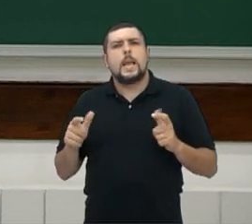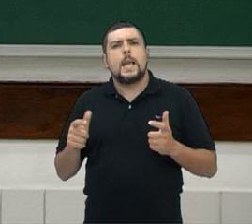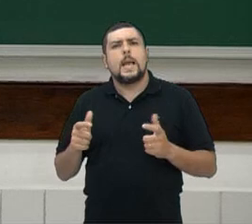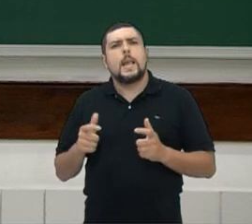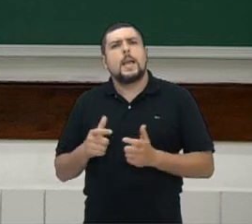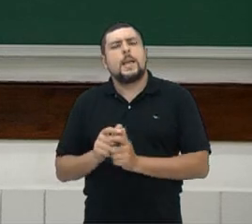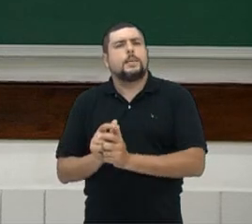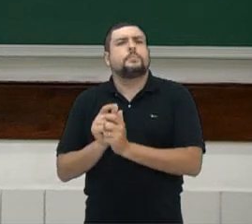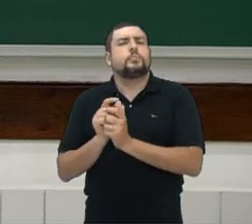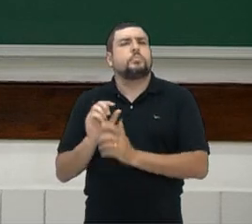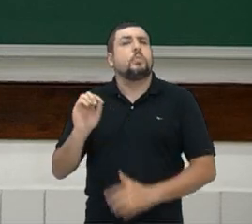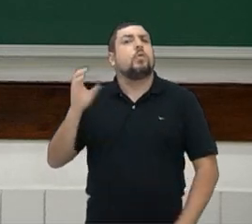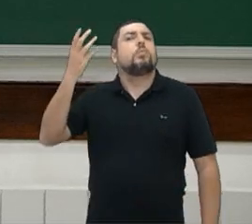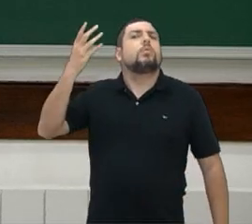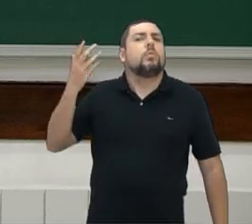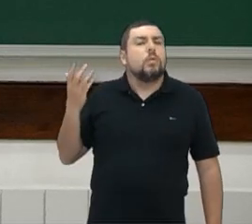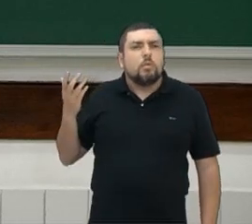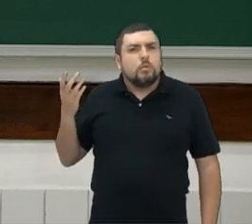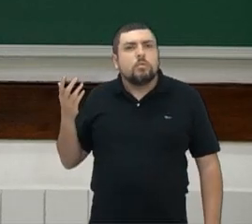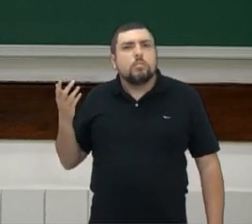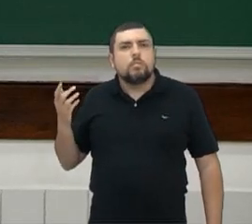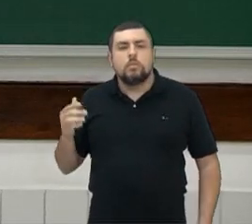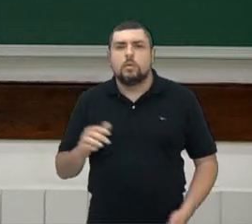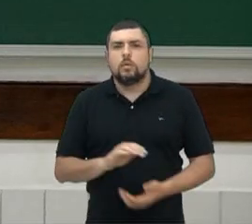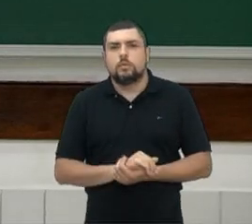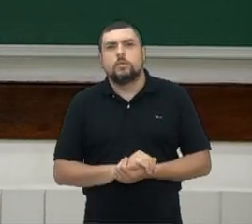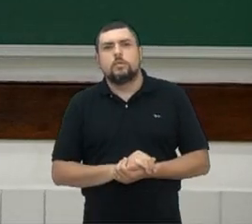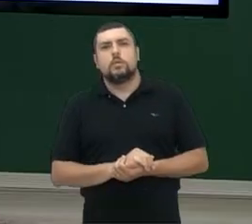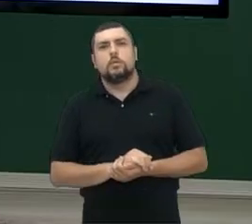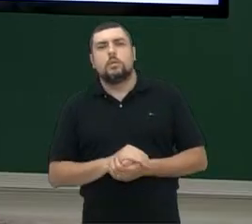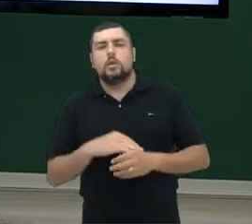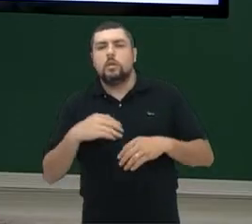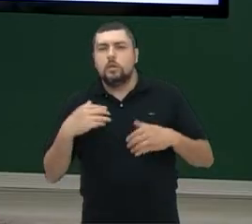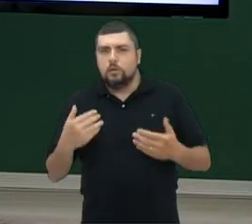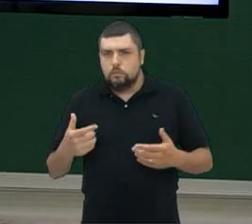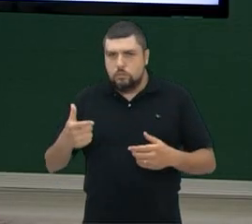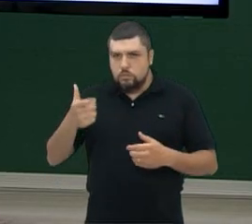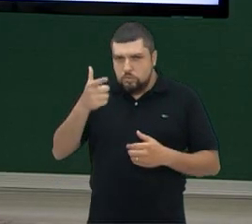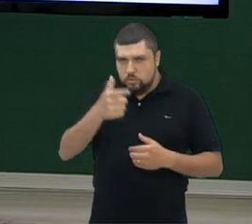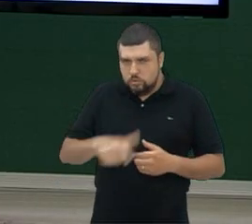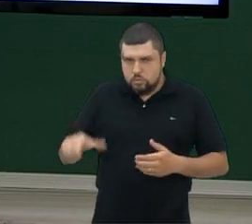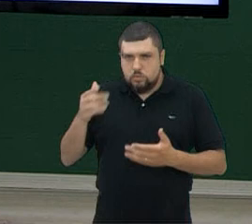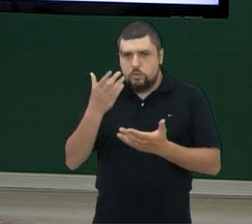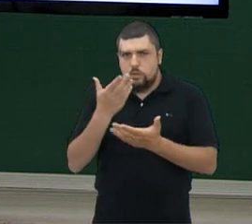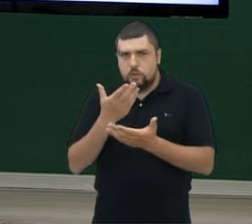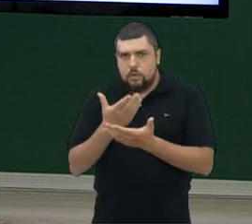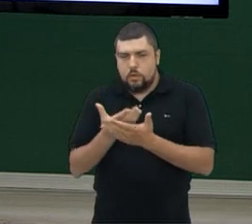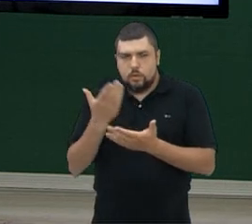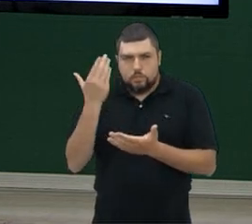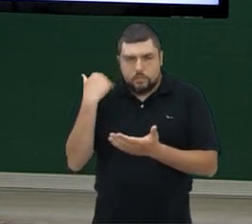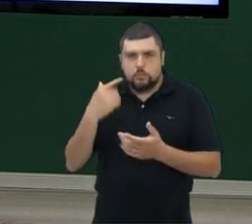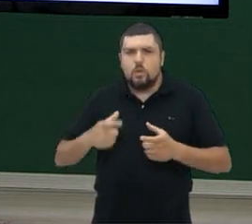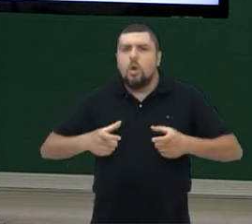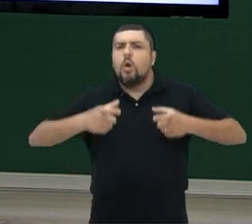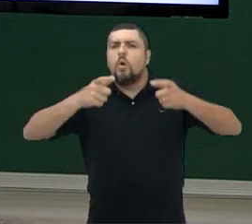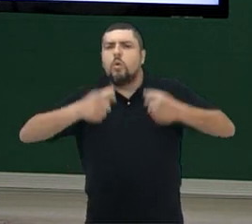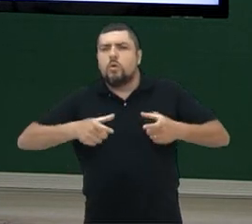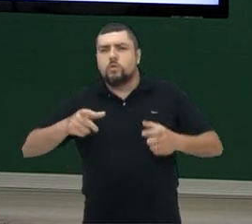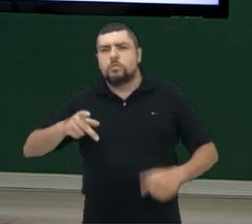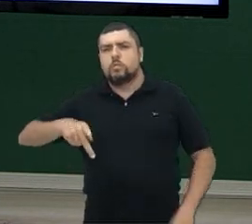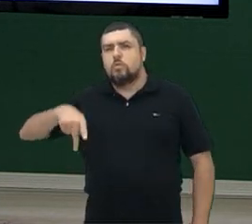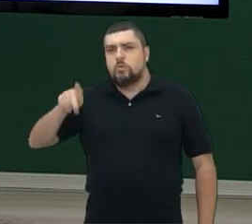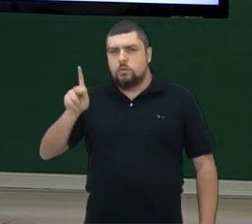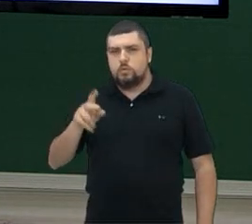levou do reino de Kush. Retomando, na aula passada, vamos novamente lembrar aonde está o reino de Kush. Lembram